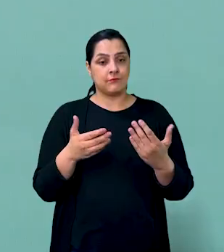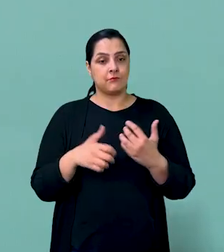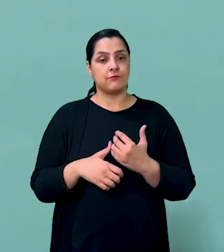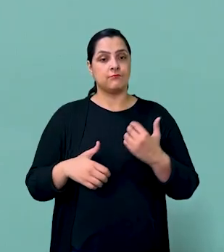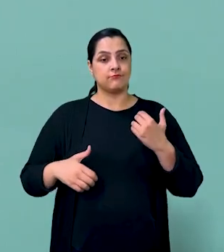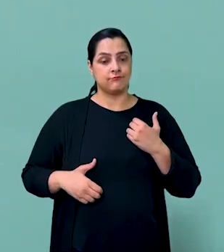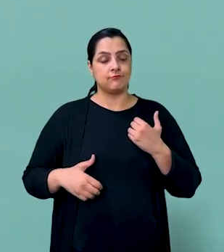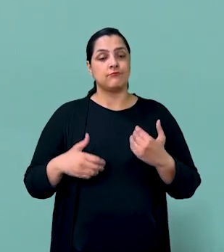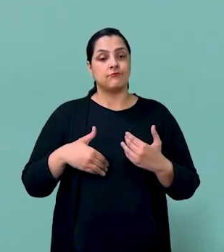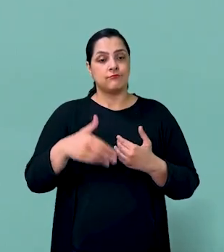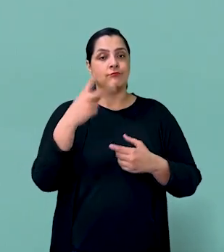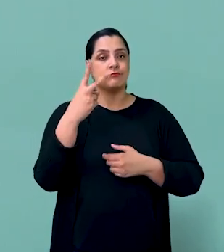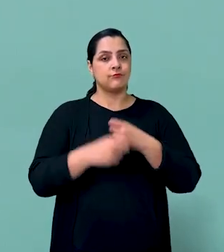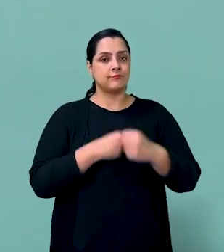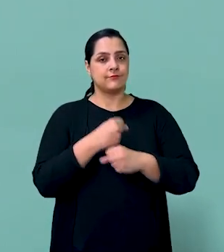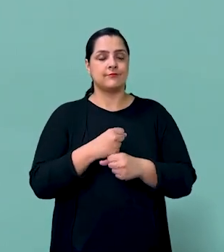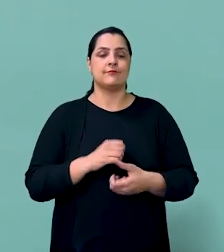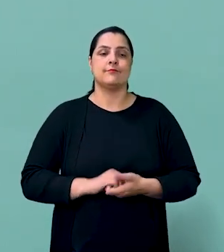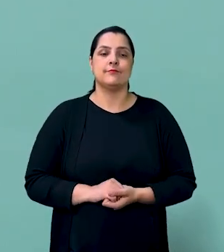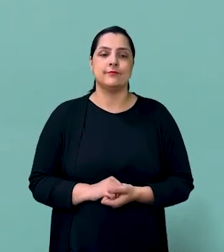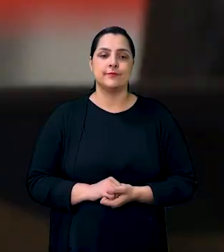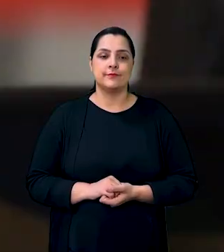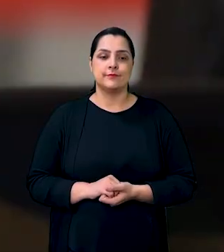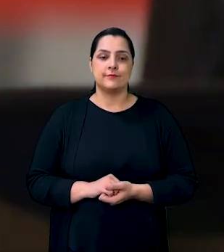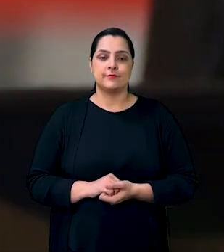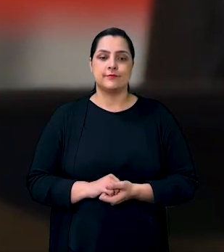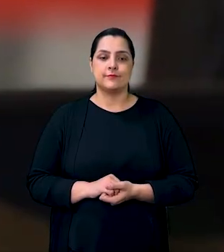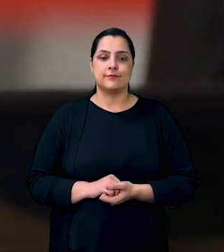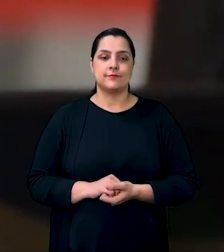assume os trabalhos do órgão pelos próximos 2 anos.